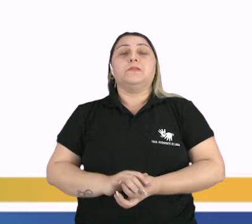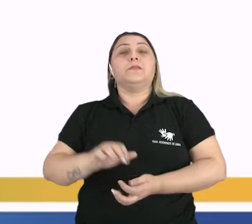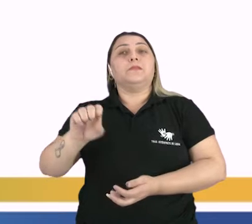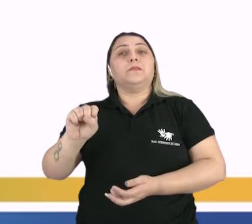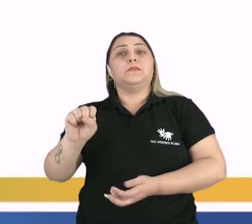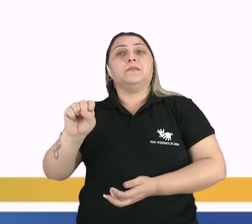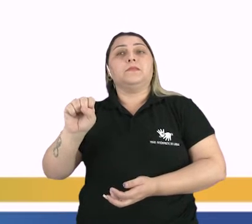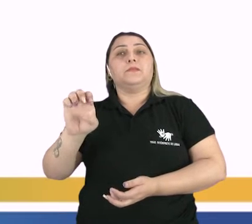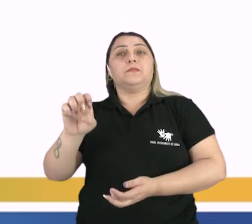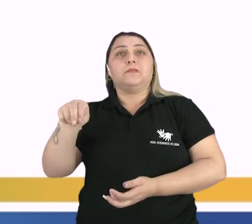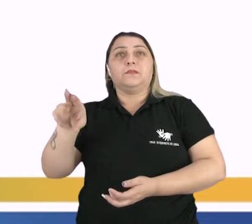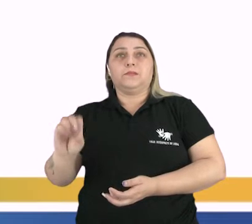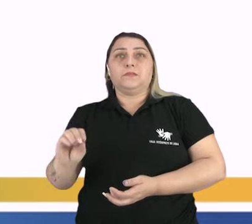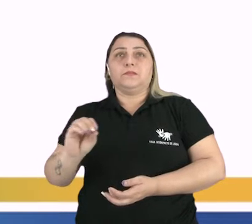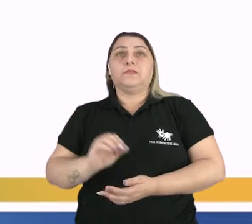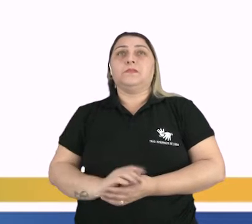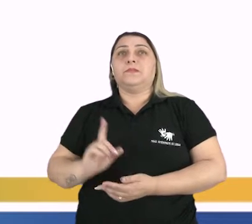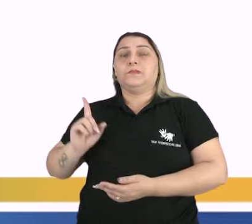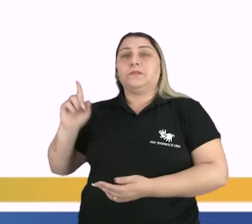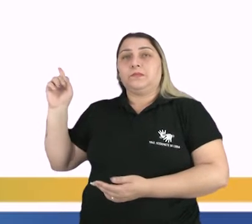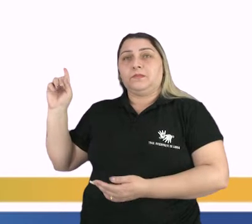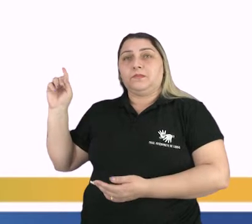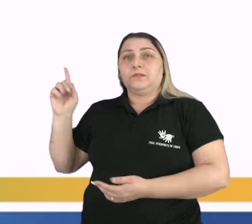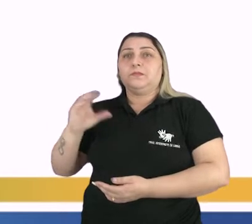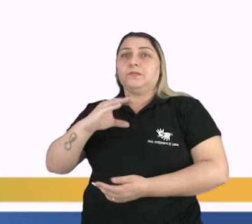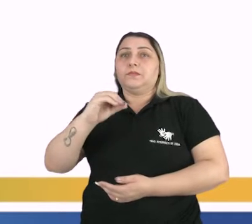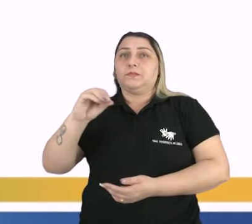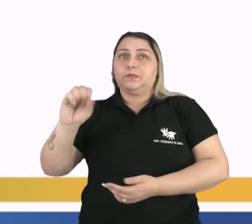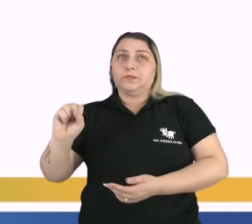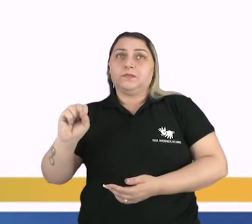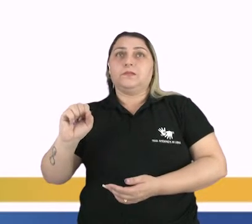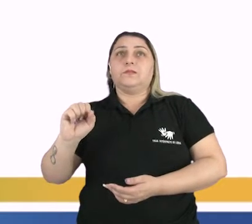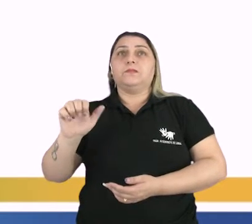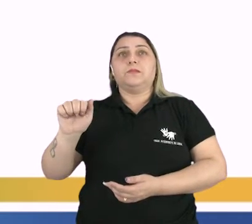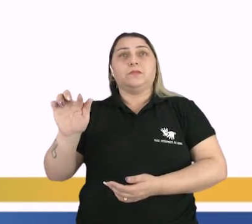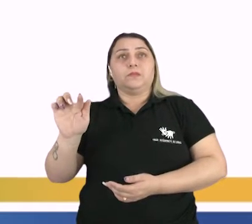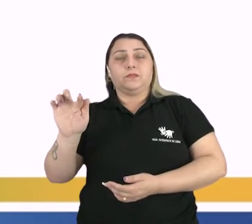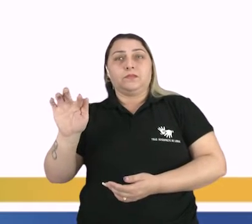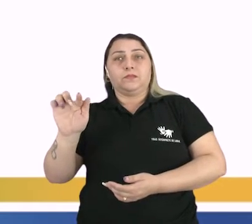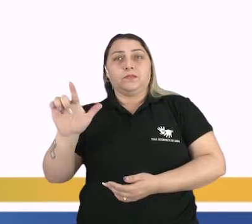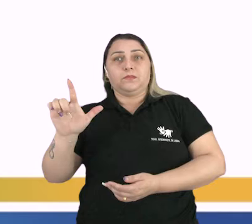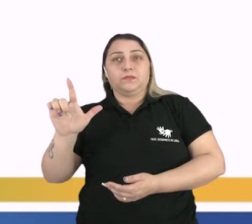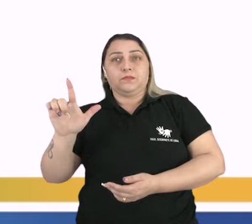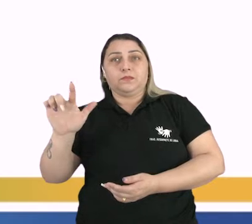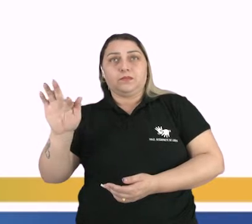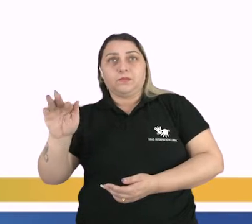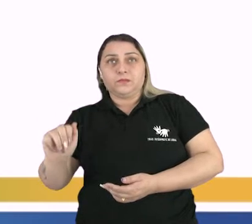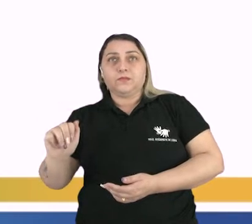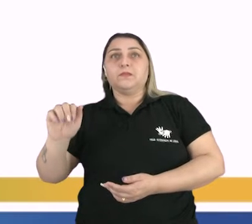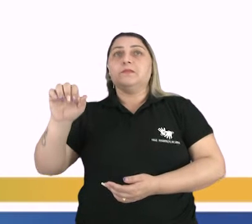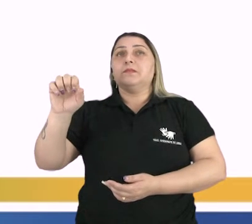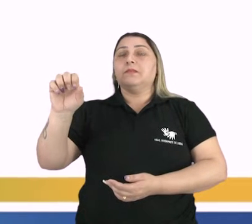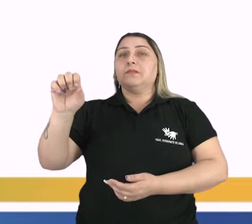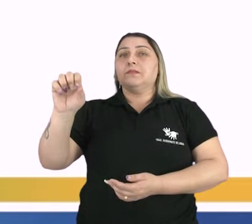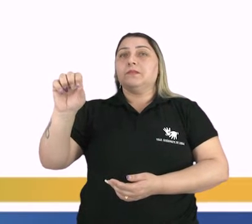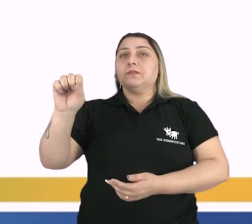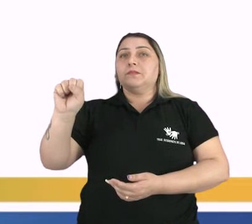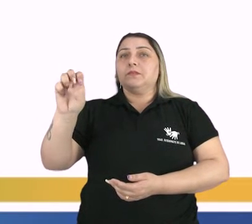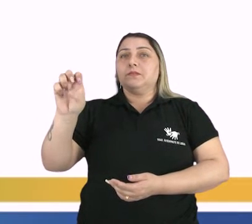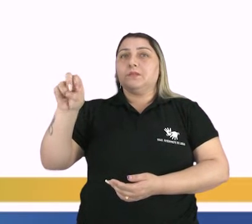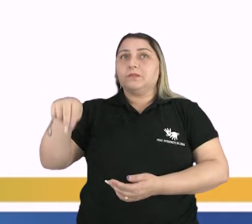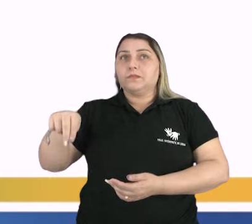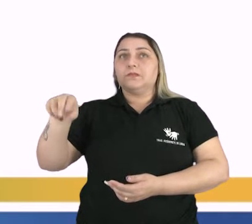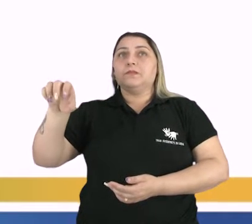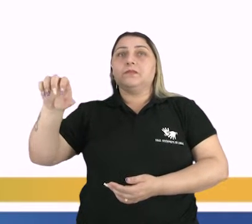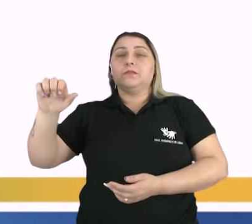seno. Isso, ó, nós percebemos que o ponto A, que está pertencendo à circunferência, a